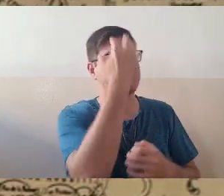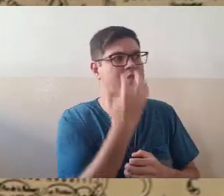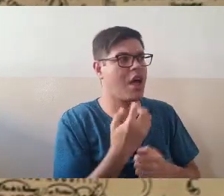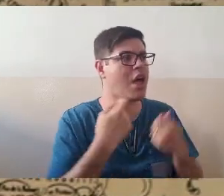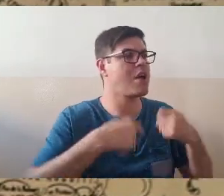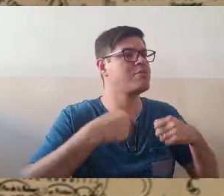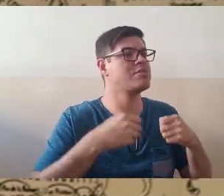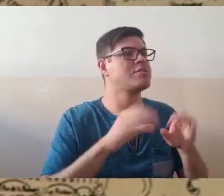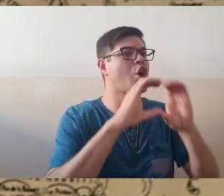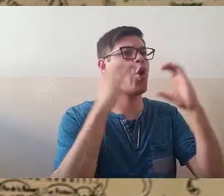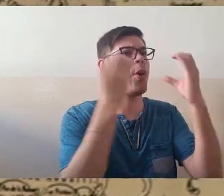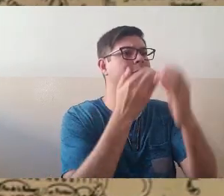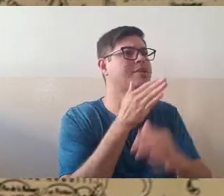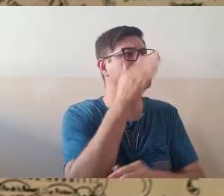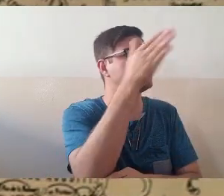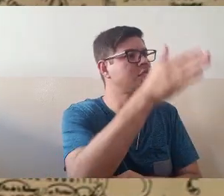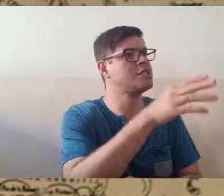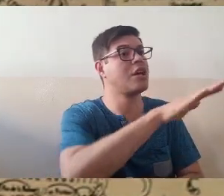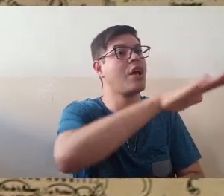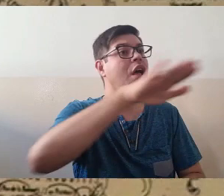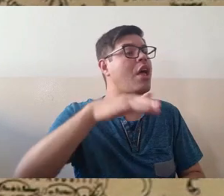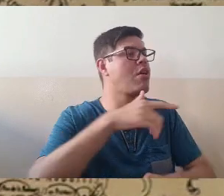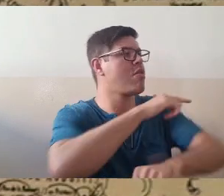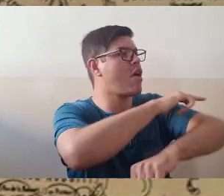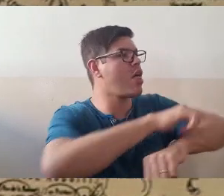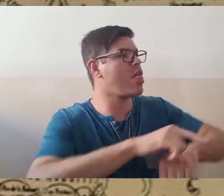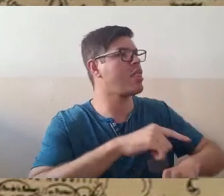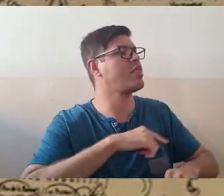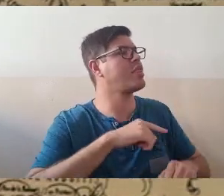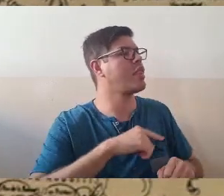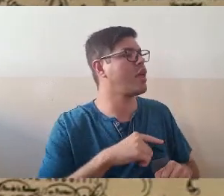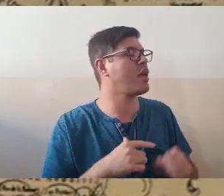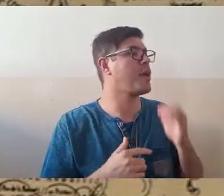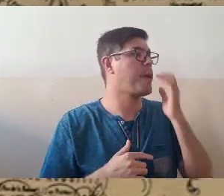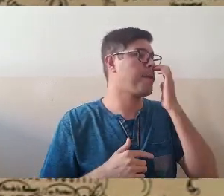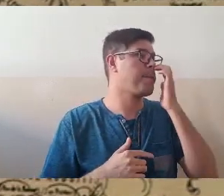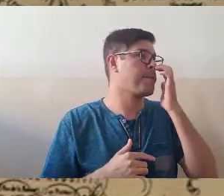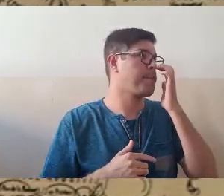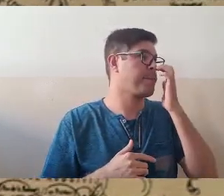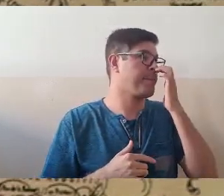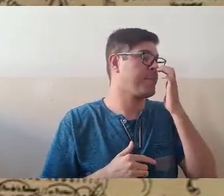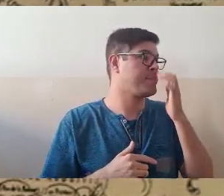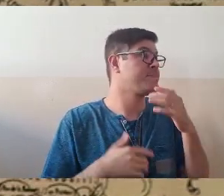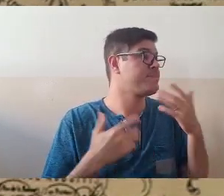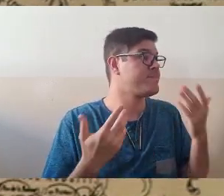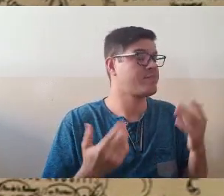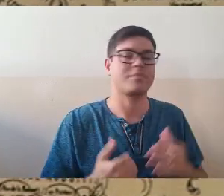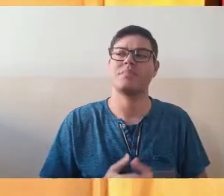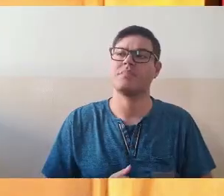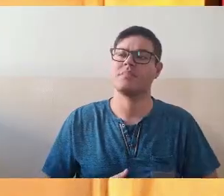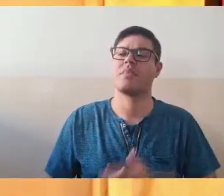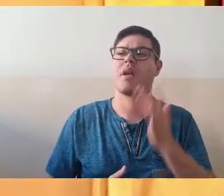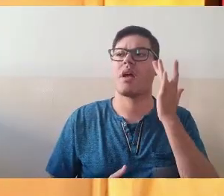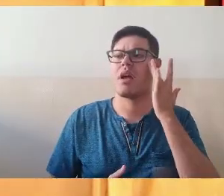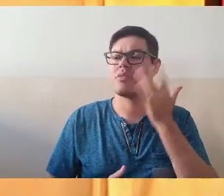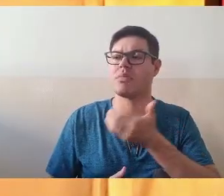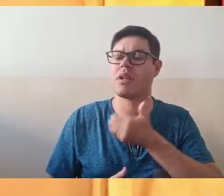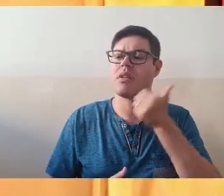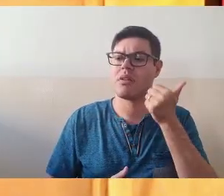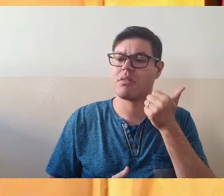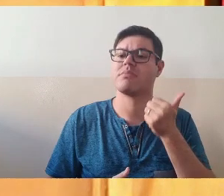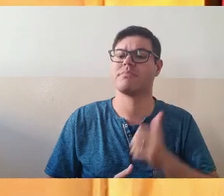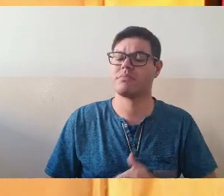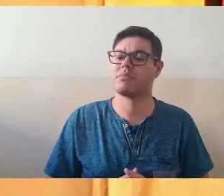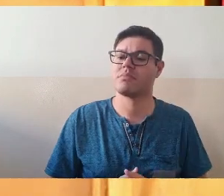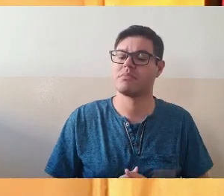naquela comunidade, que todo mundo respeita. É lá que vai. É lá que vai. Tá certo. É nesse sentido. Eu também acho melhor assim, mas